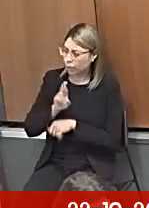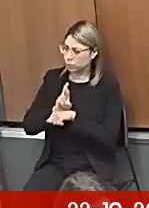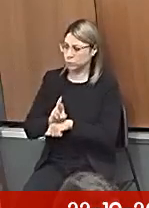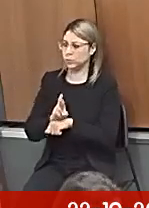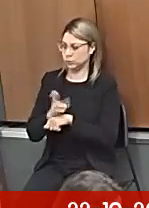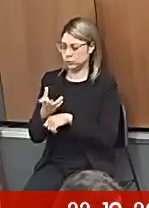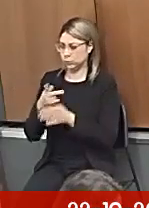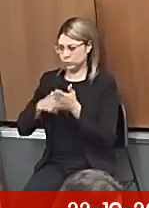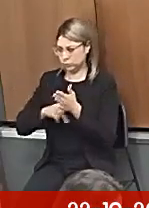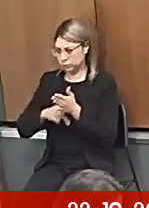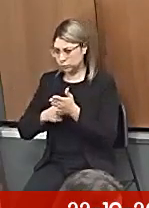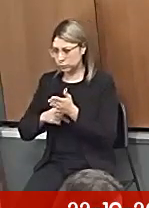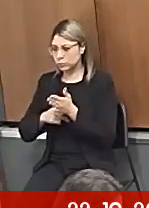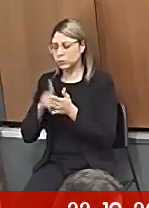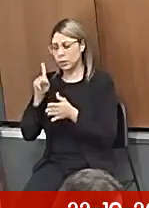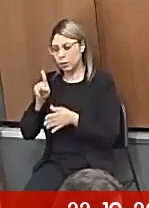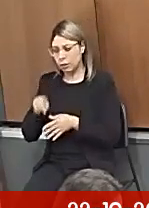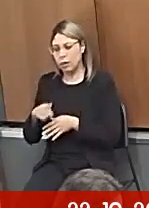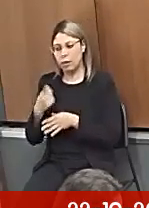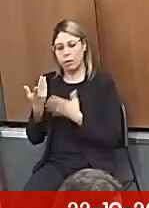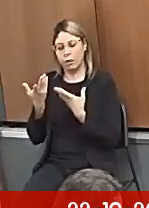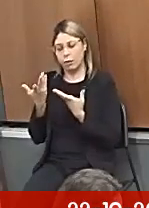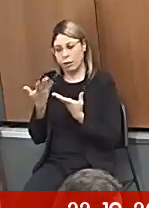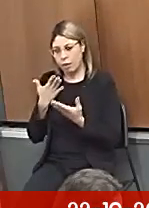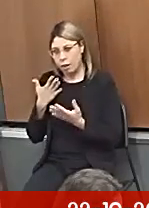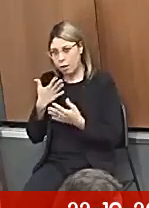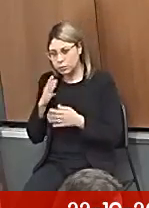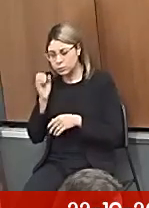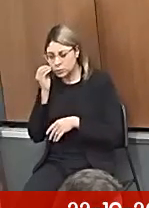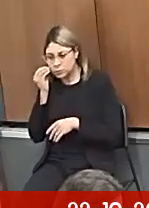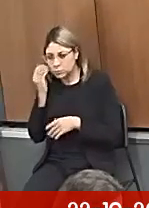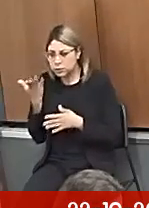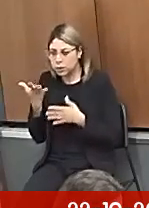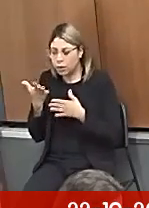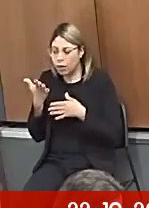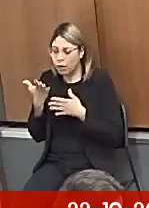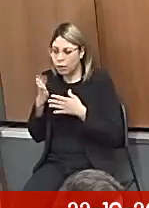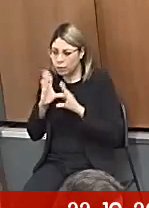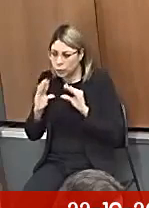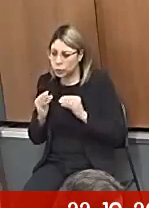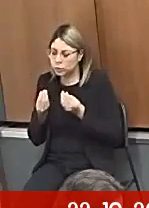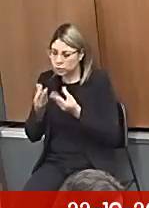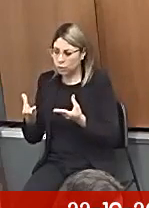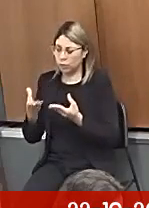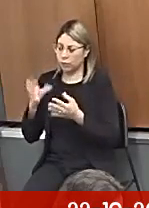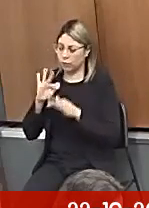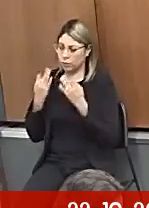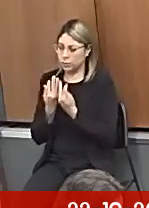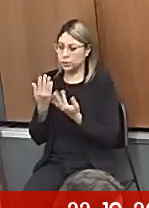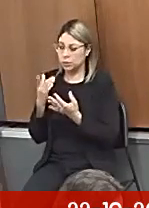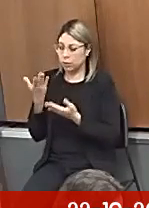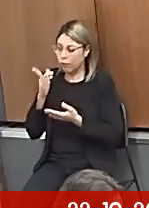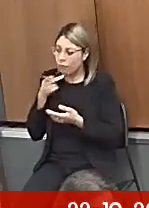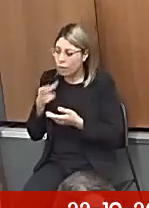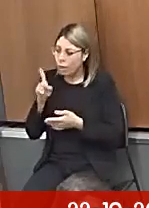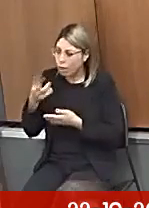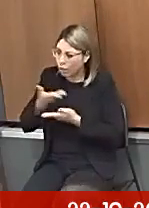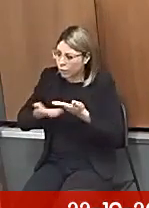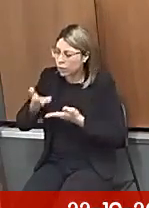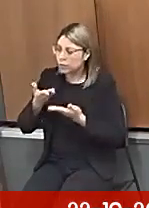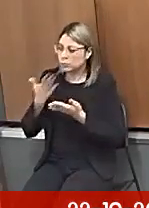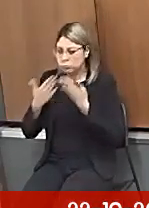essa palavra, que é uma palavra de alento para as famílias, e dizer que esse é o caminho mesmo, o caminho é do diálogo. E, às vezes, aonde vai